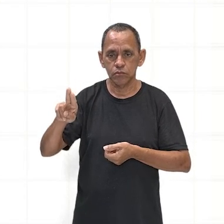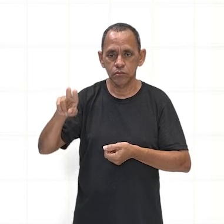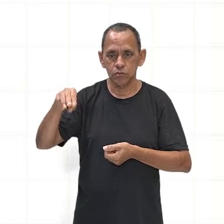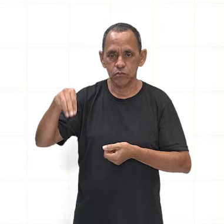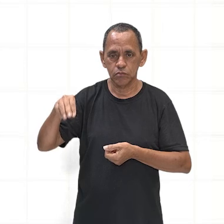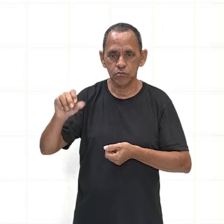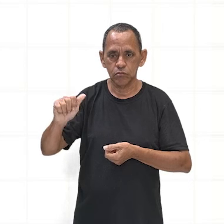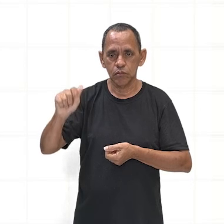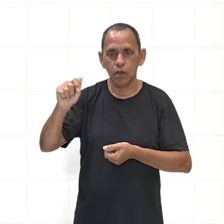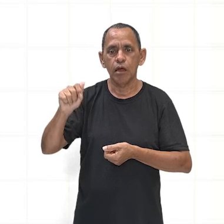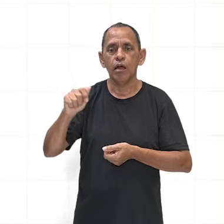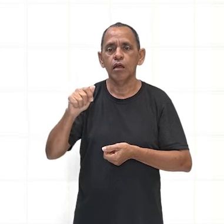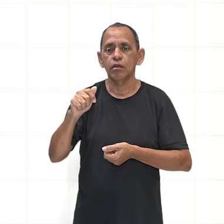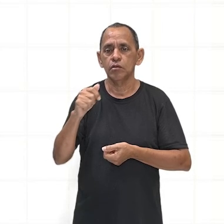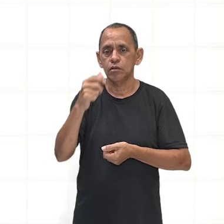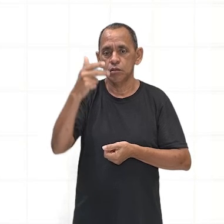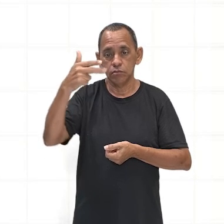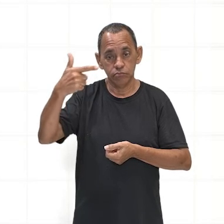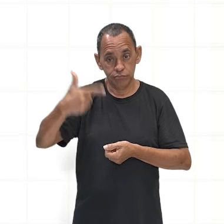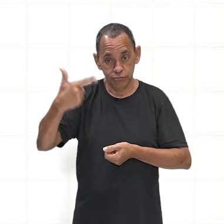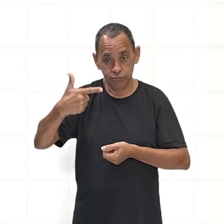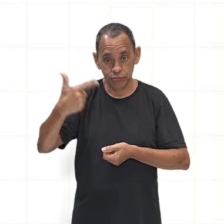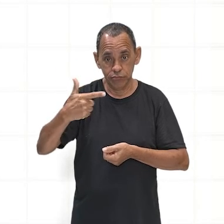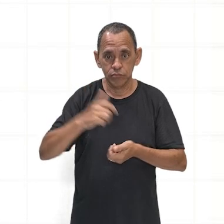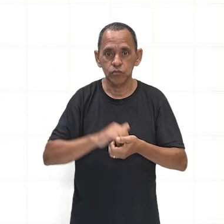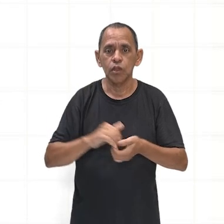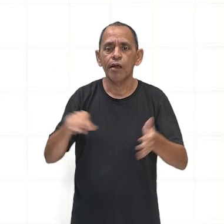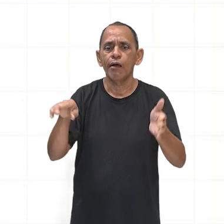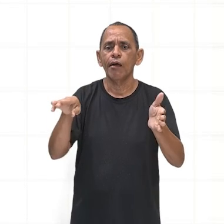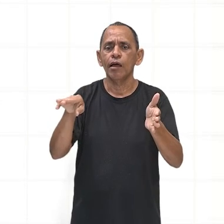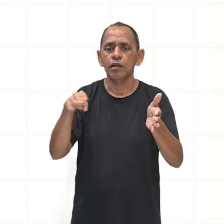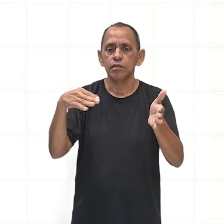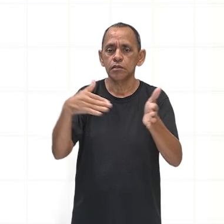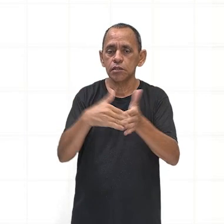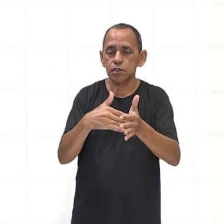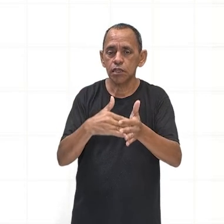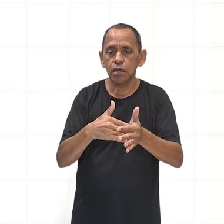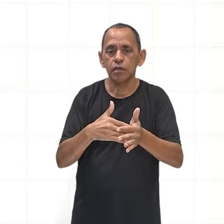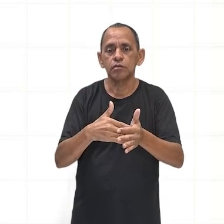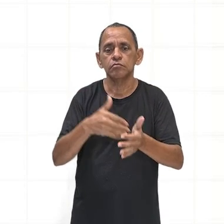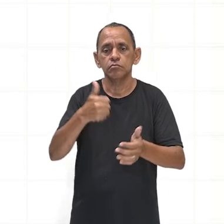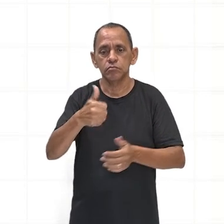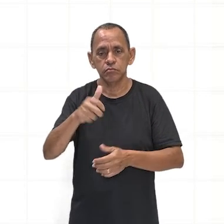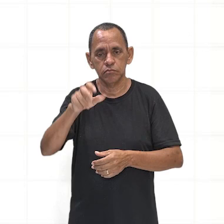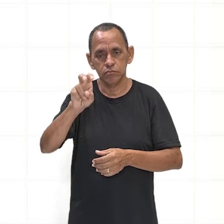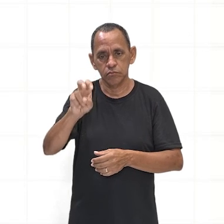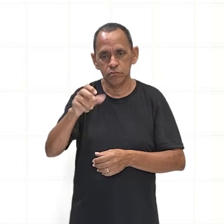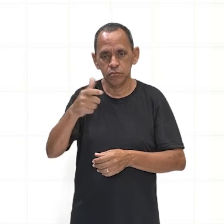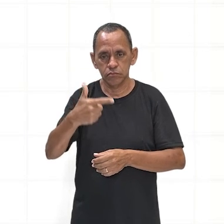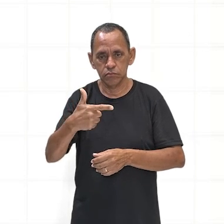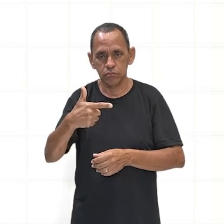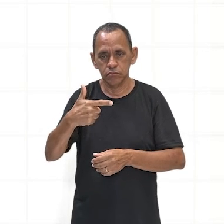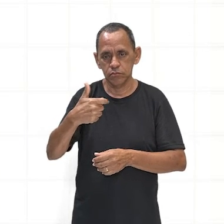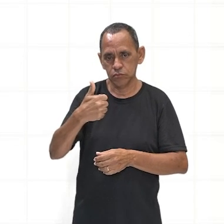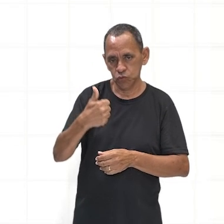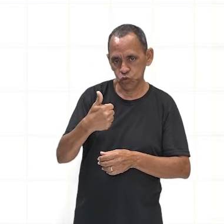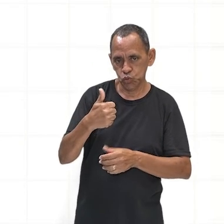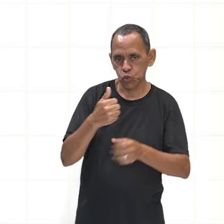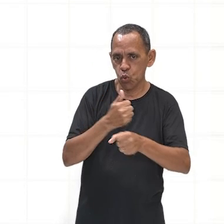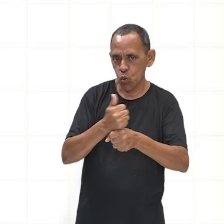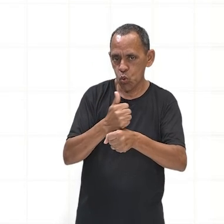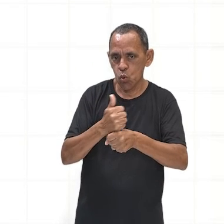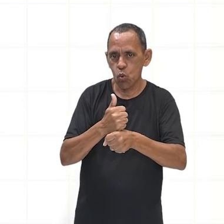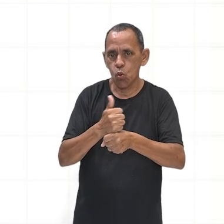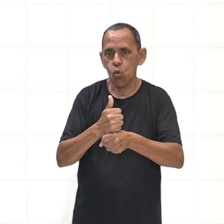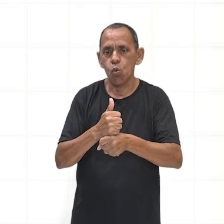Então a gente vai ver, olha só, que até o ano de 1521 a gente vai ver aí o poder centralizado. Mas a gente